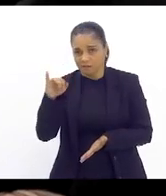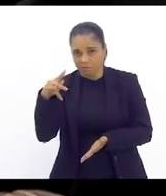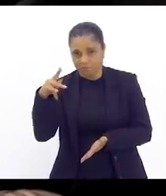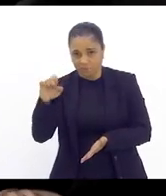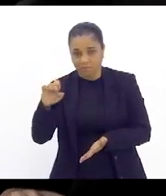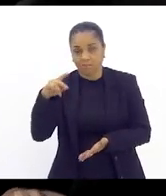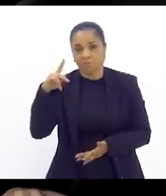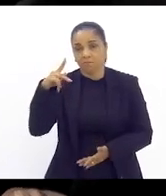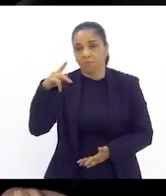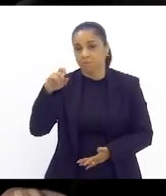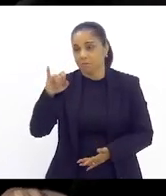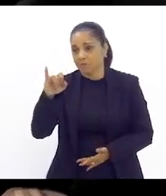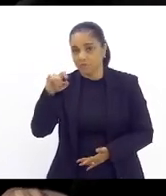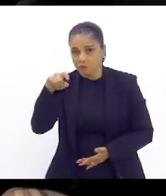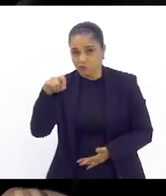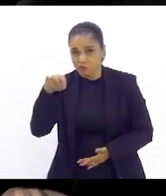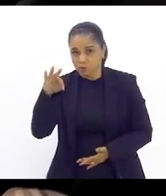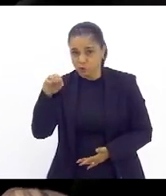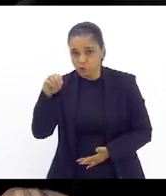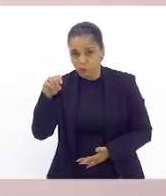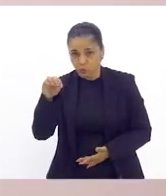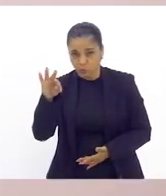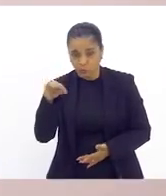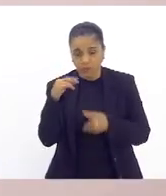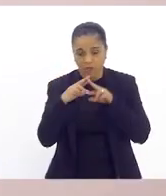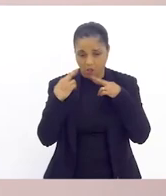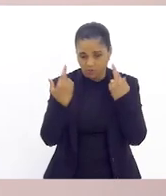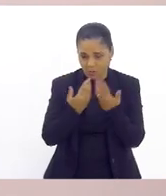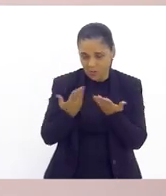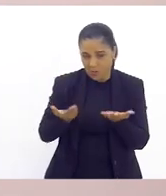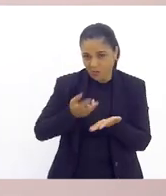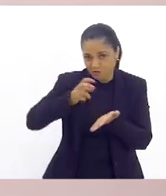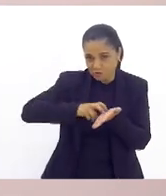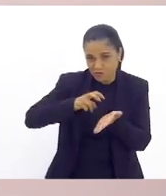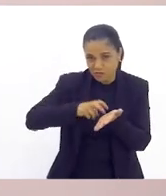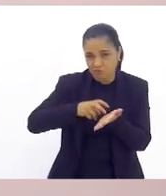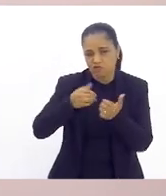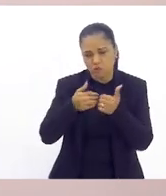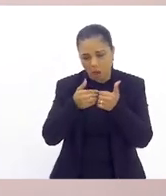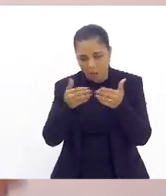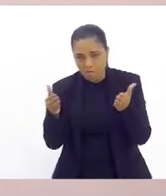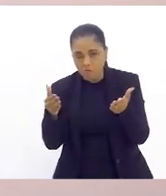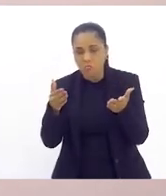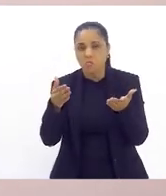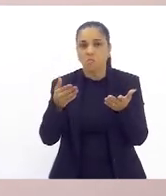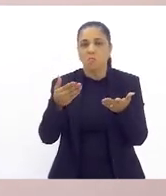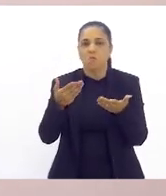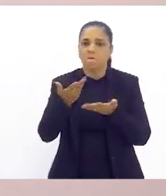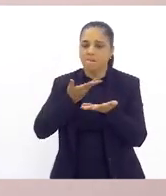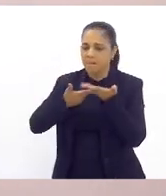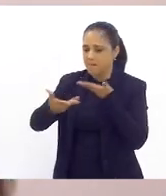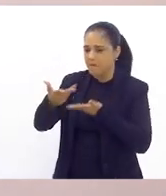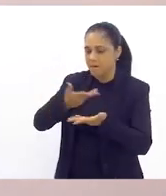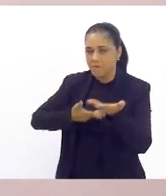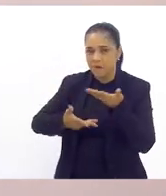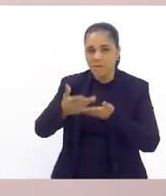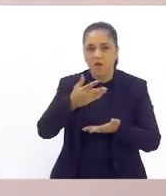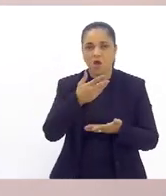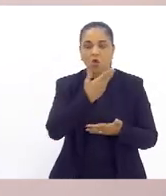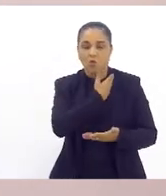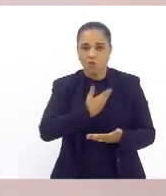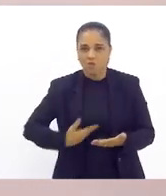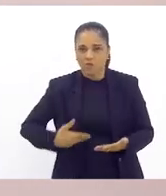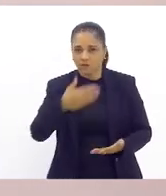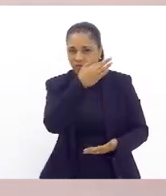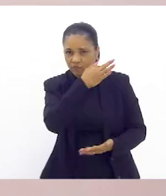e a gente tem abrir o interlocução obviamente com o governo do estado né com o governo federal